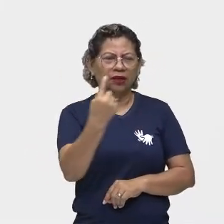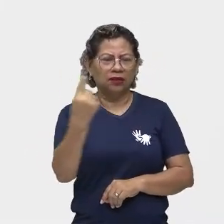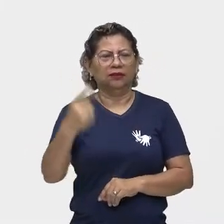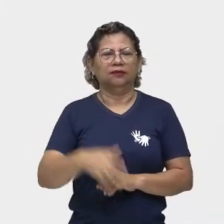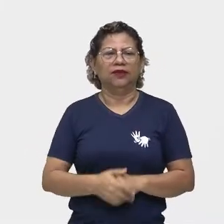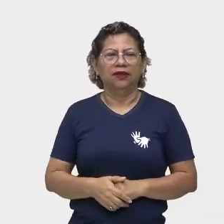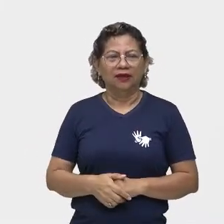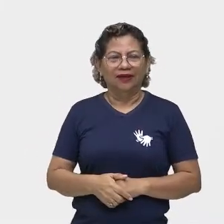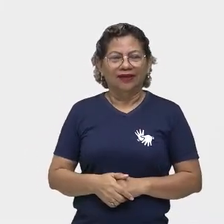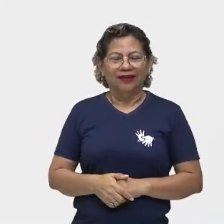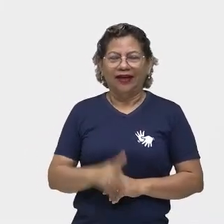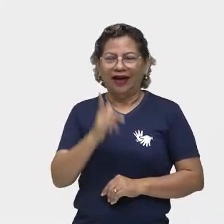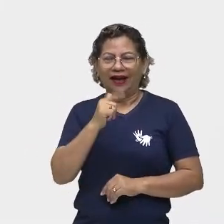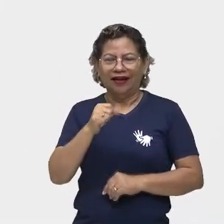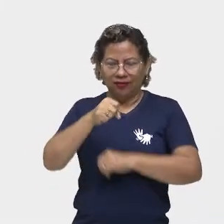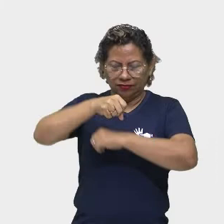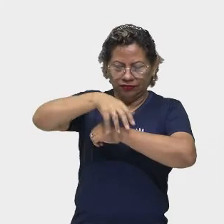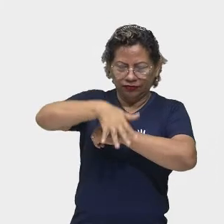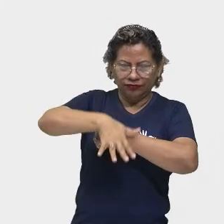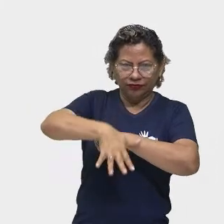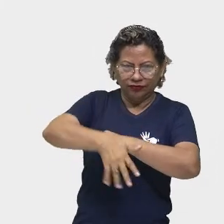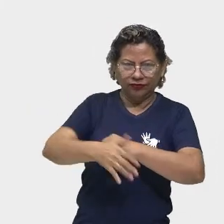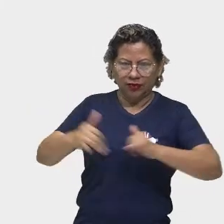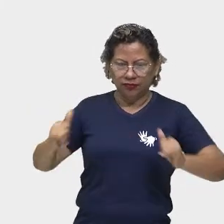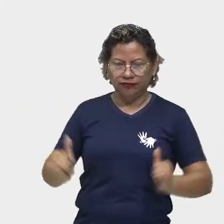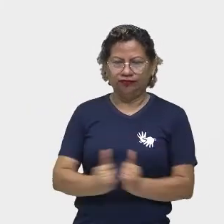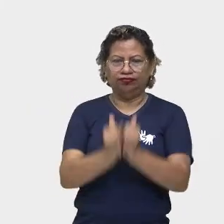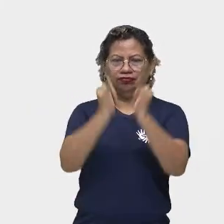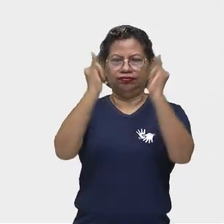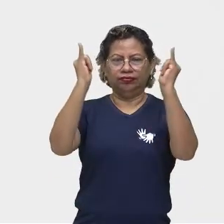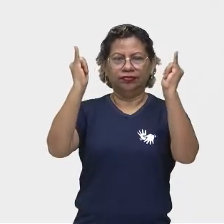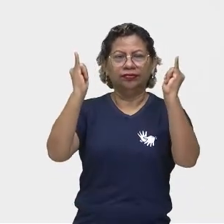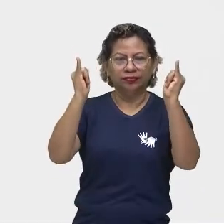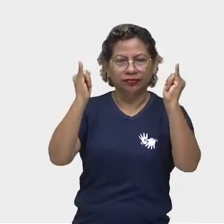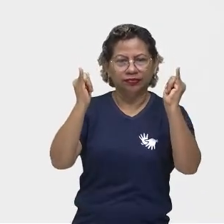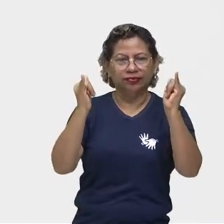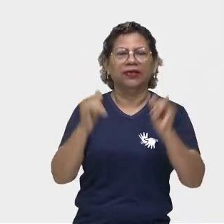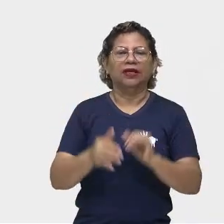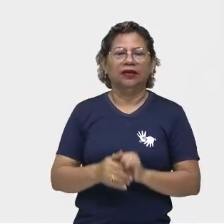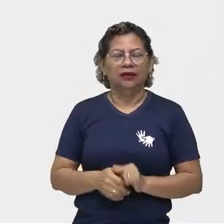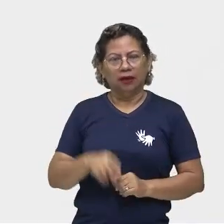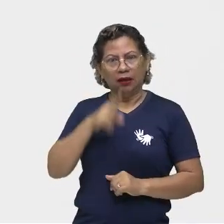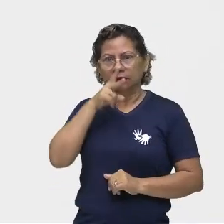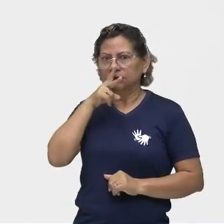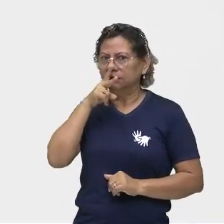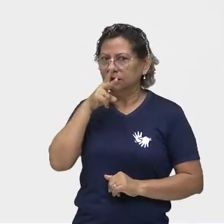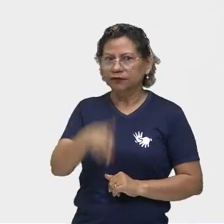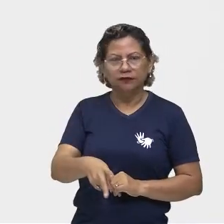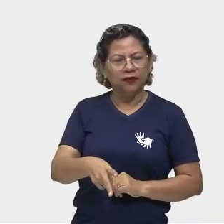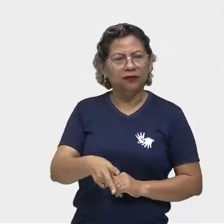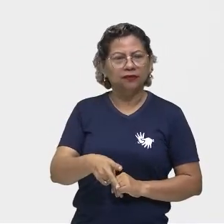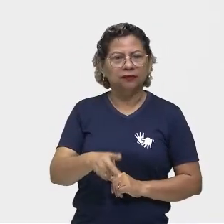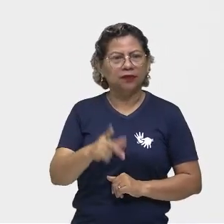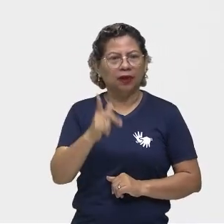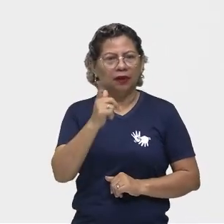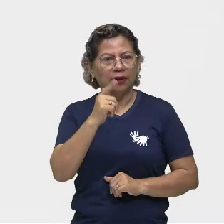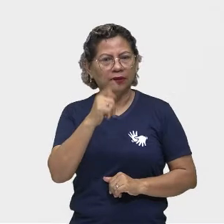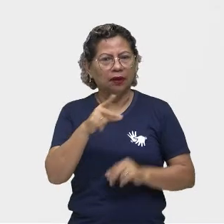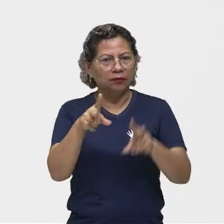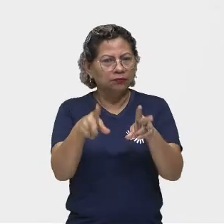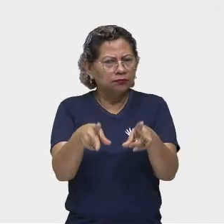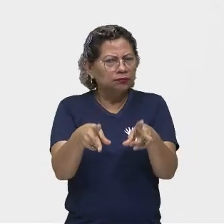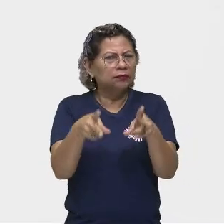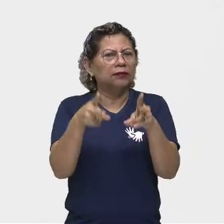hidrelétrica, a gente observa aqui a barragem, né? Então a gente tem aqui uma barragem e a força dessa água, a gente observa aqui,